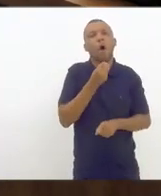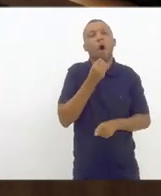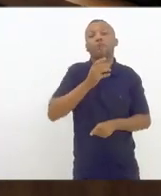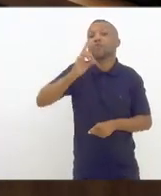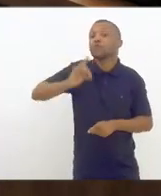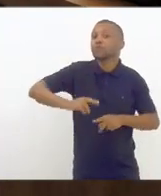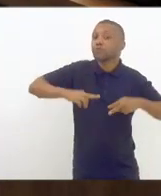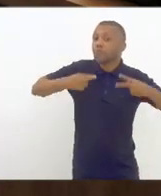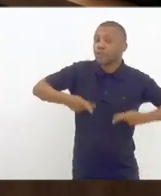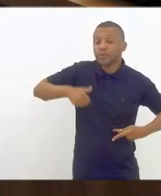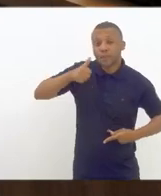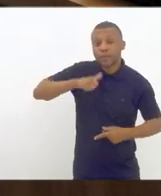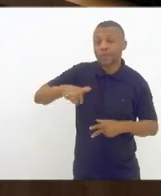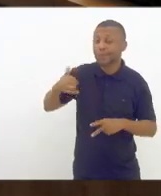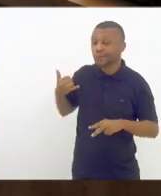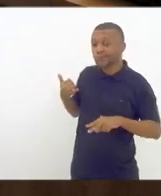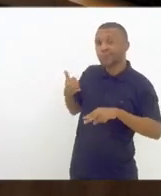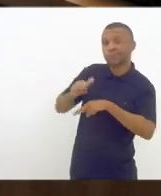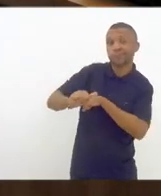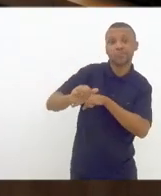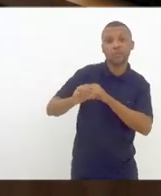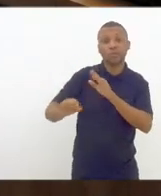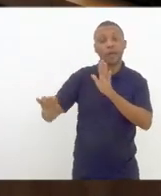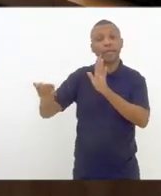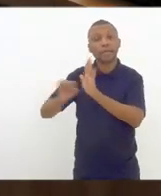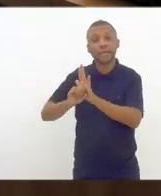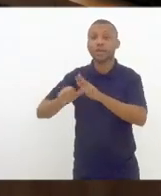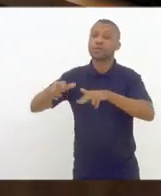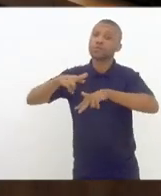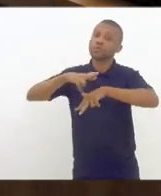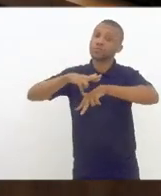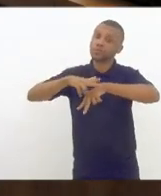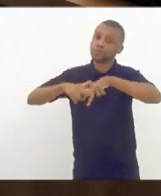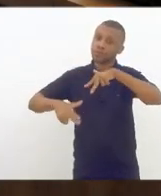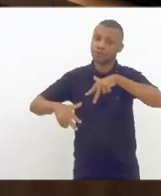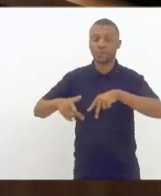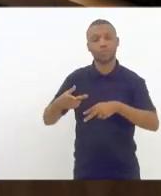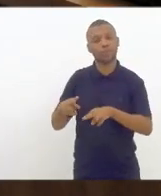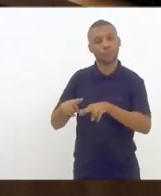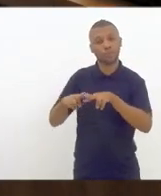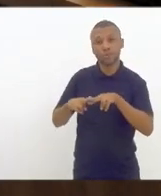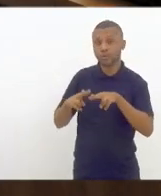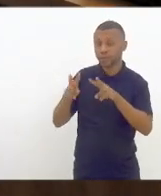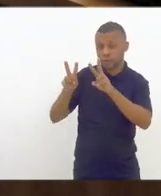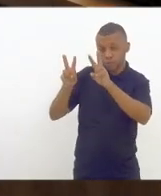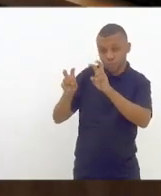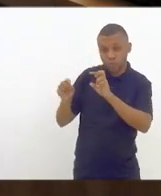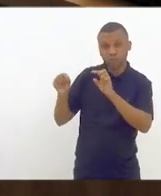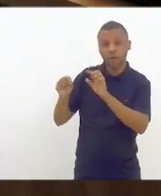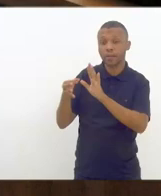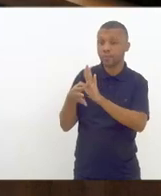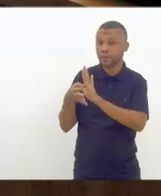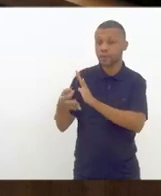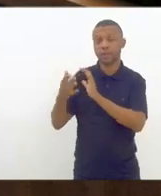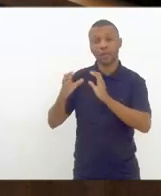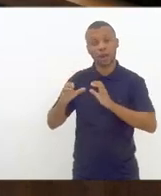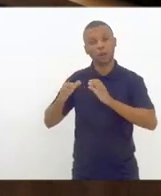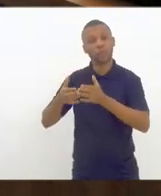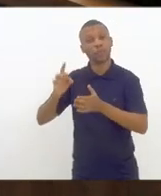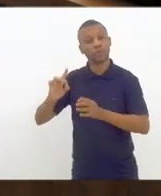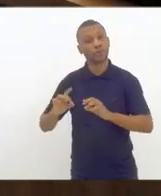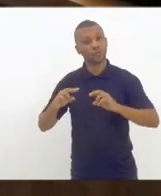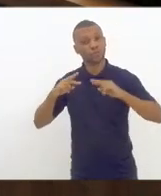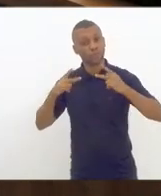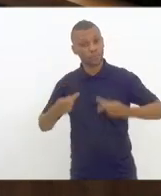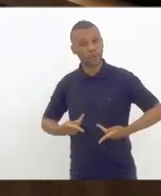não serem violadas na sua identidade de gênero. Portanto, o projeto no mérito, parecer da Comissão de Direitos